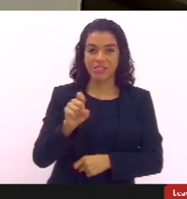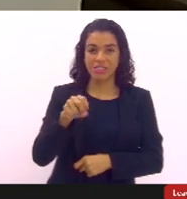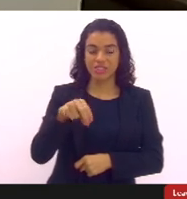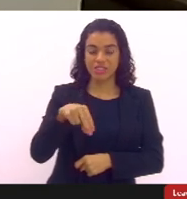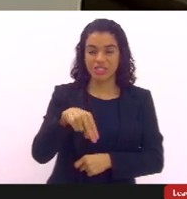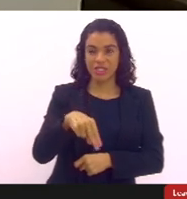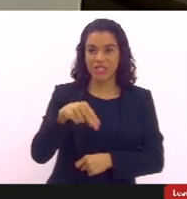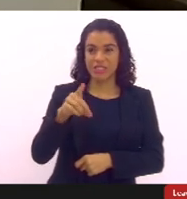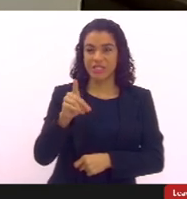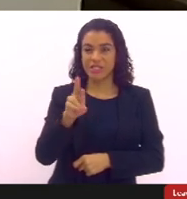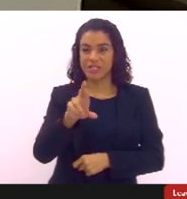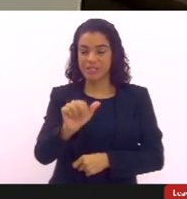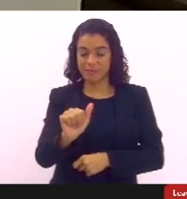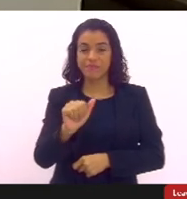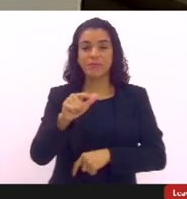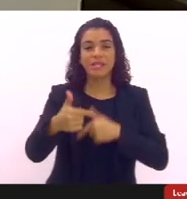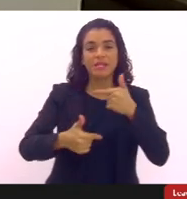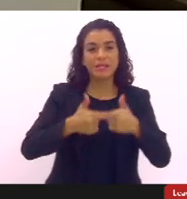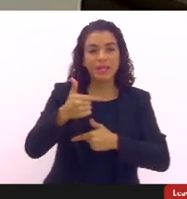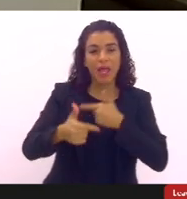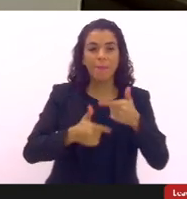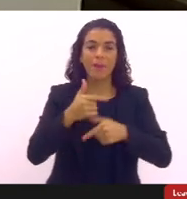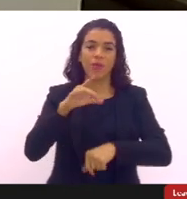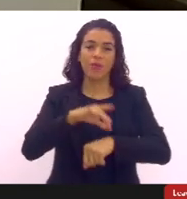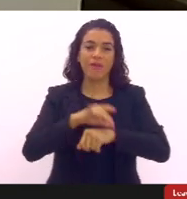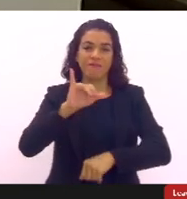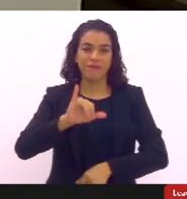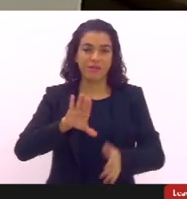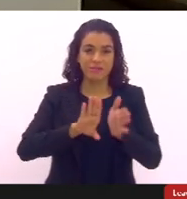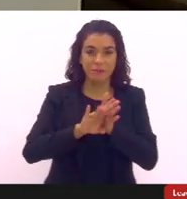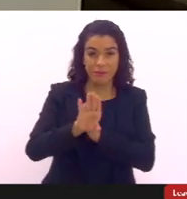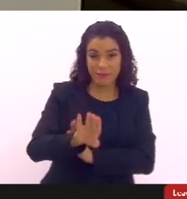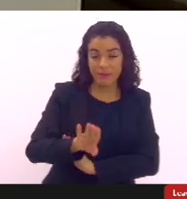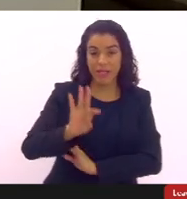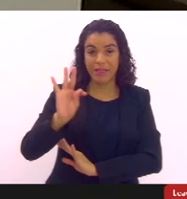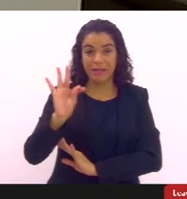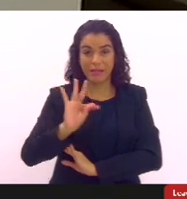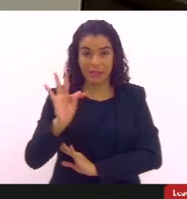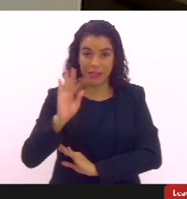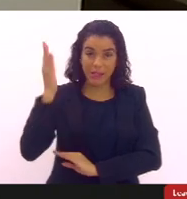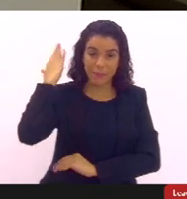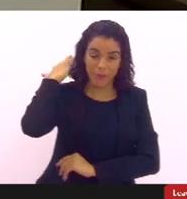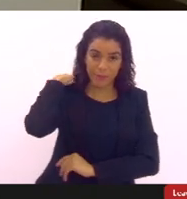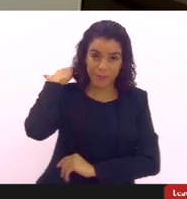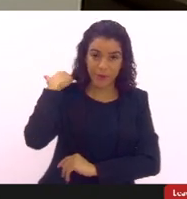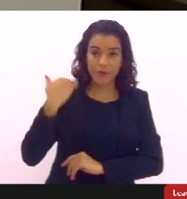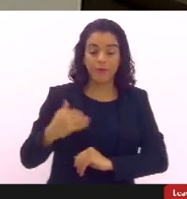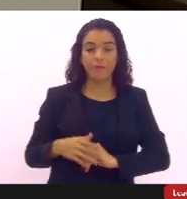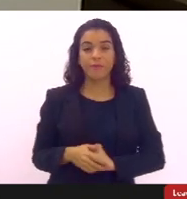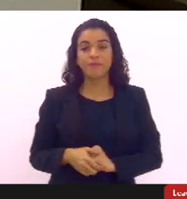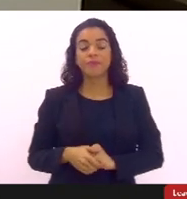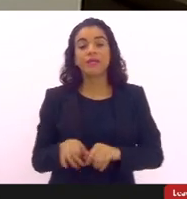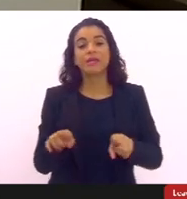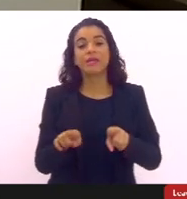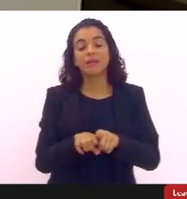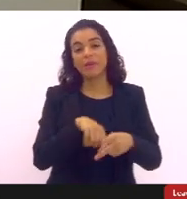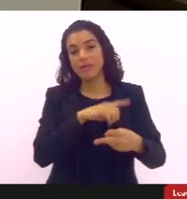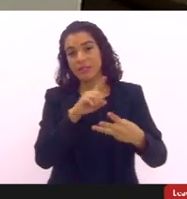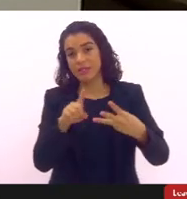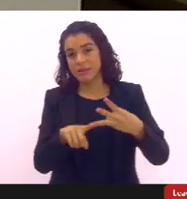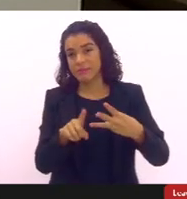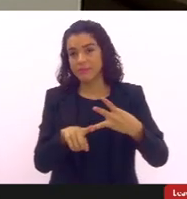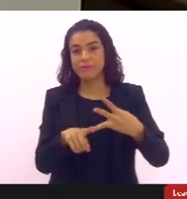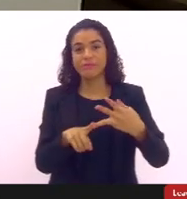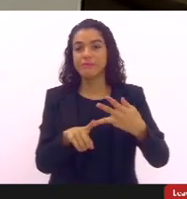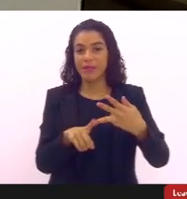essa questão da tuberculose no sistema penitenciário, para fazer uma consideração. Também, em seguida, abro